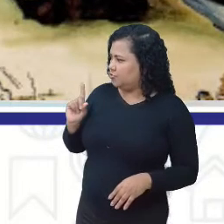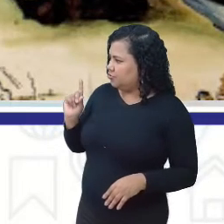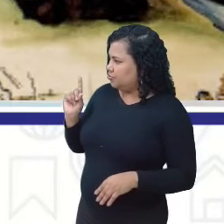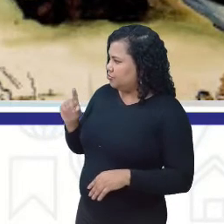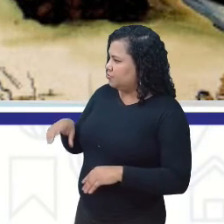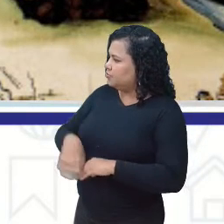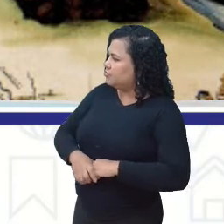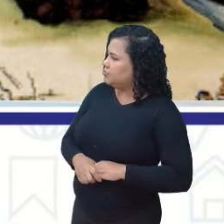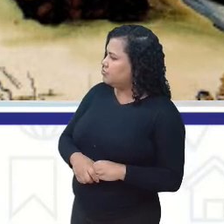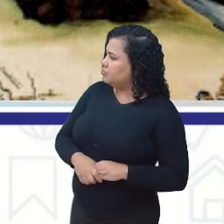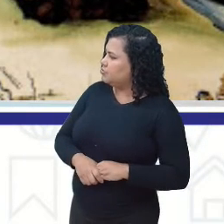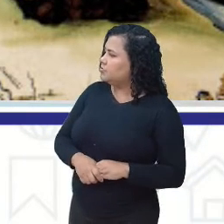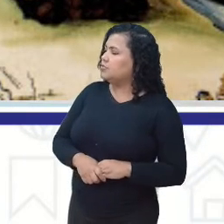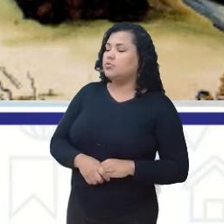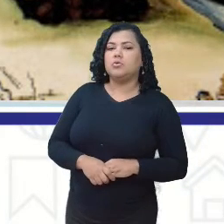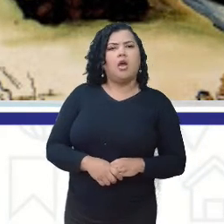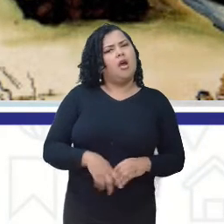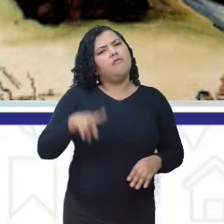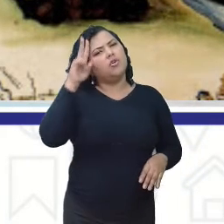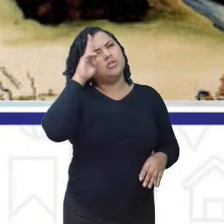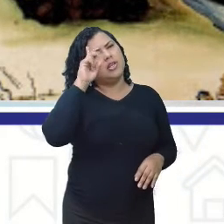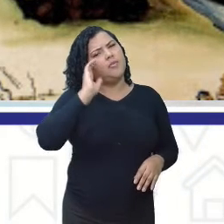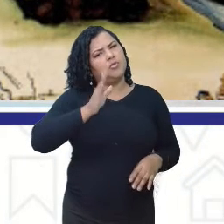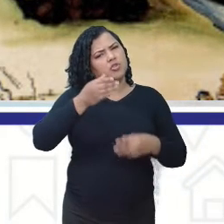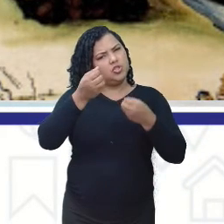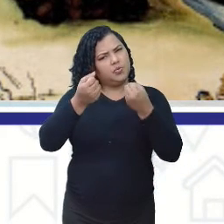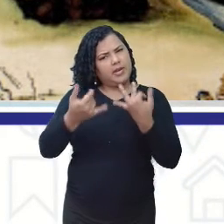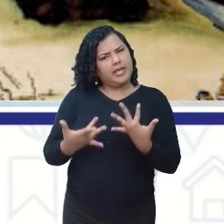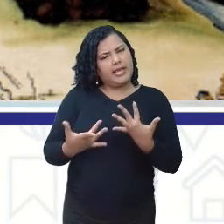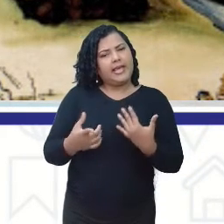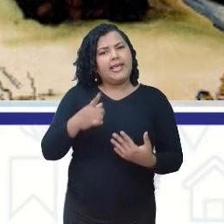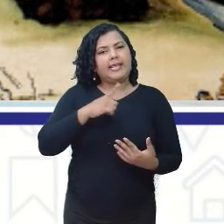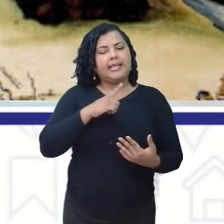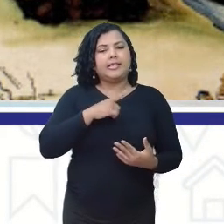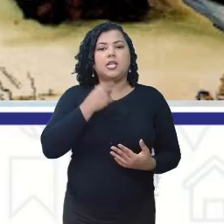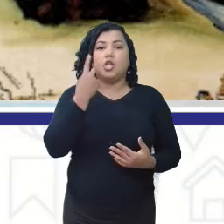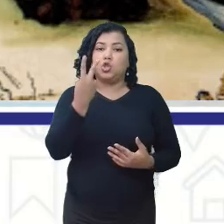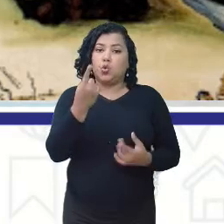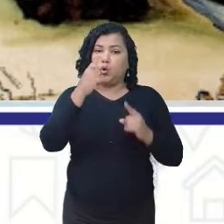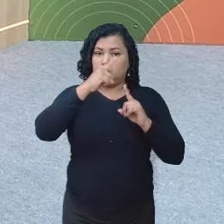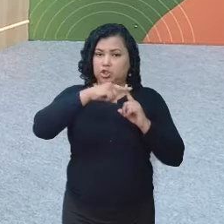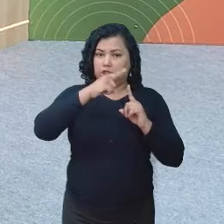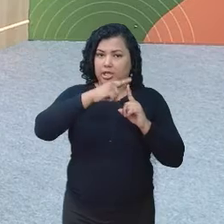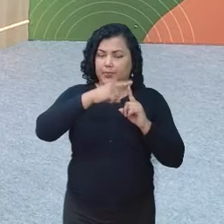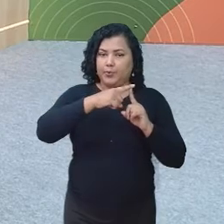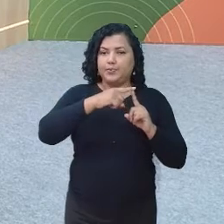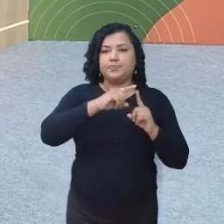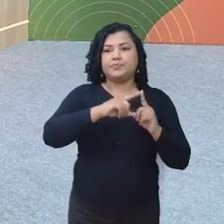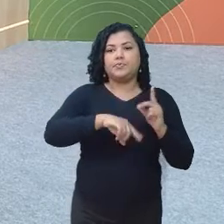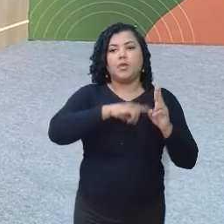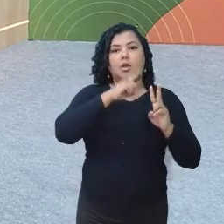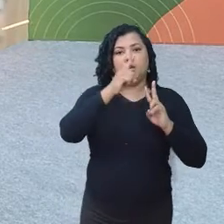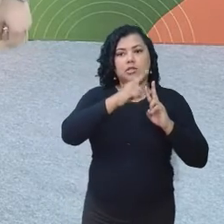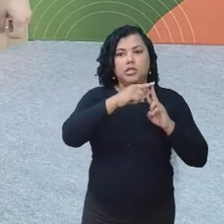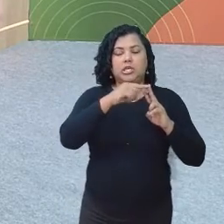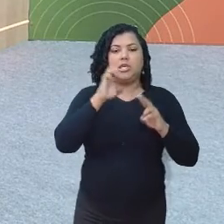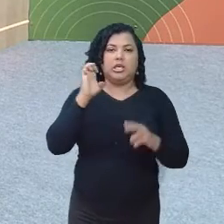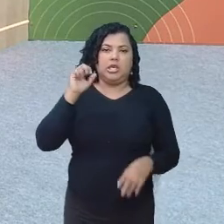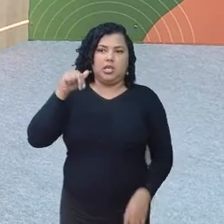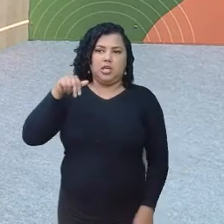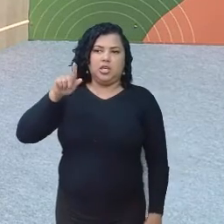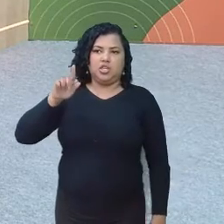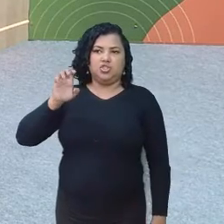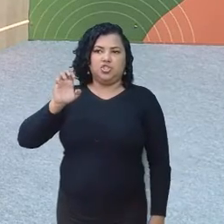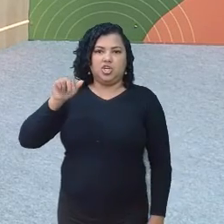Vejam, então, lembram que eu falei que existiam dois tipos de engenho, o engenho de trapiche e o engenho hidráulico. Aqui nós temos